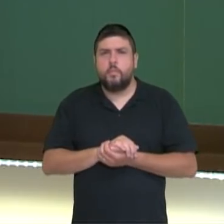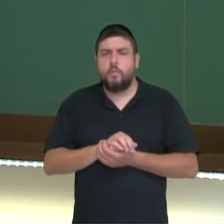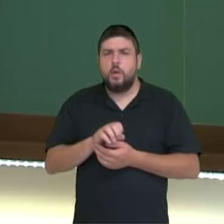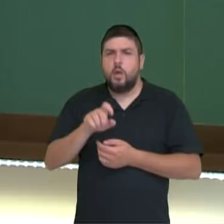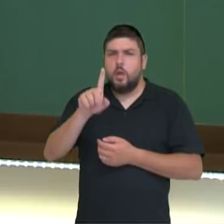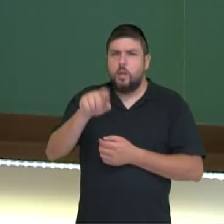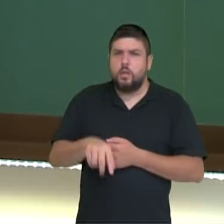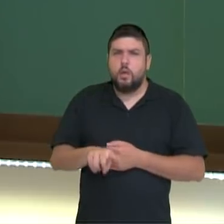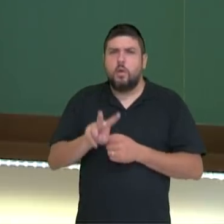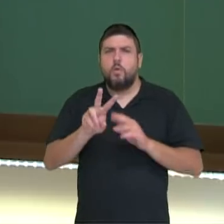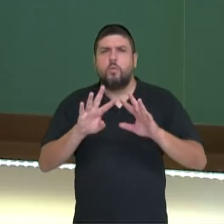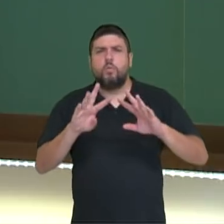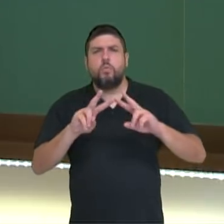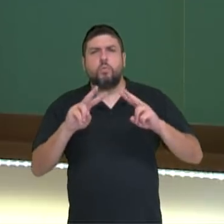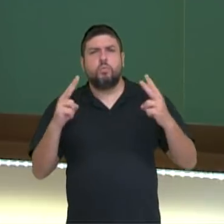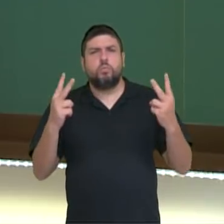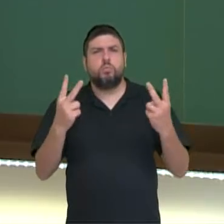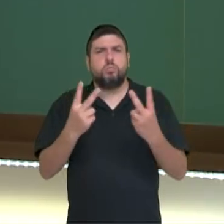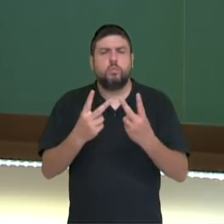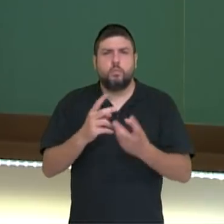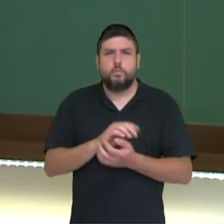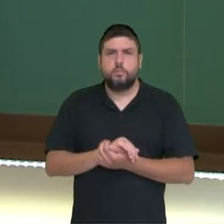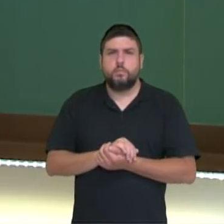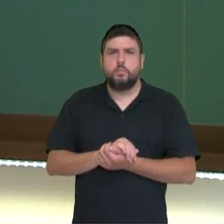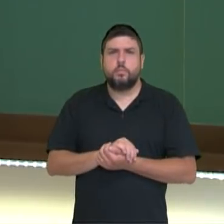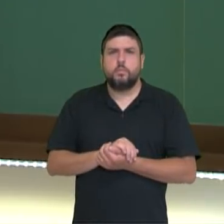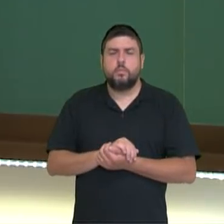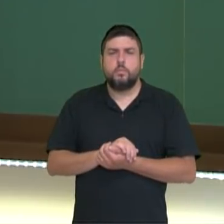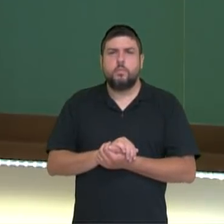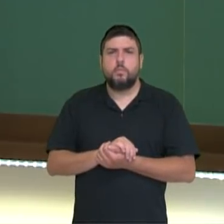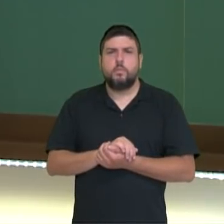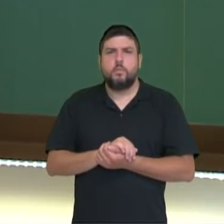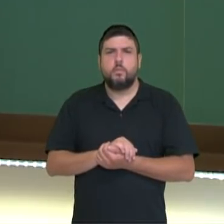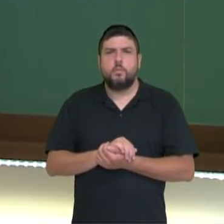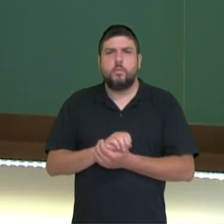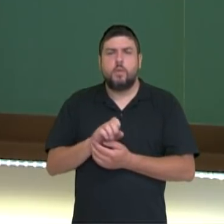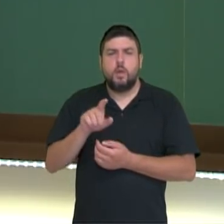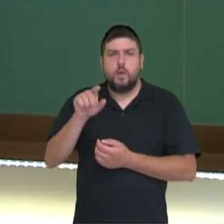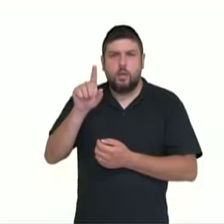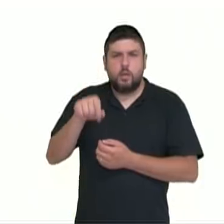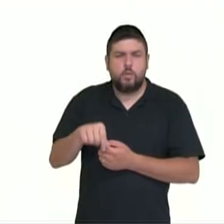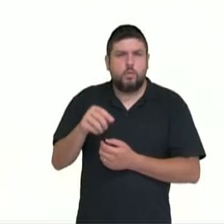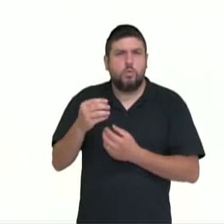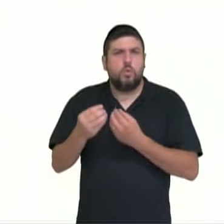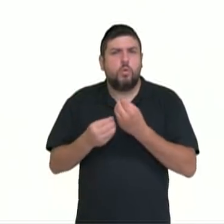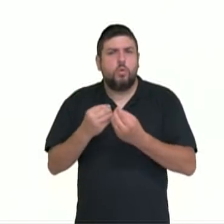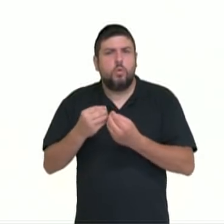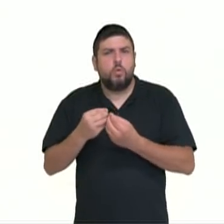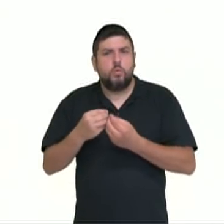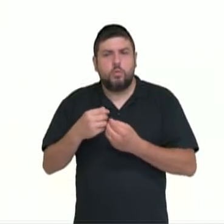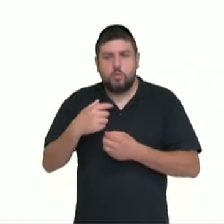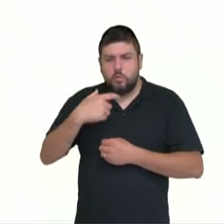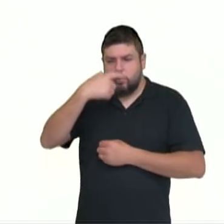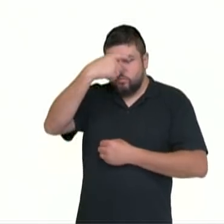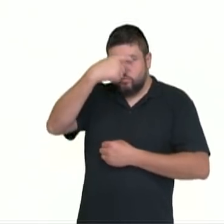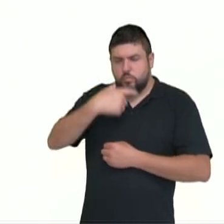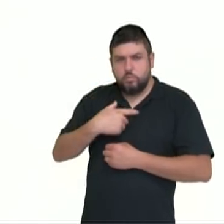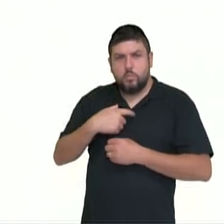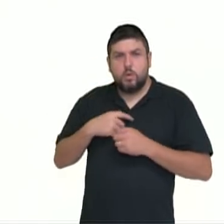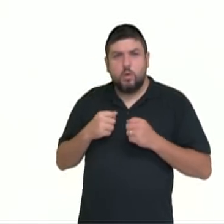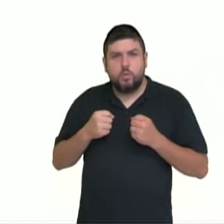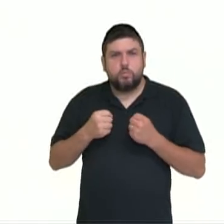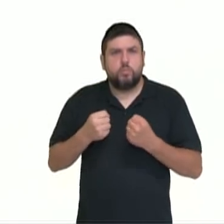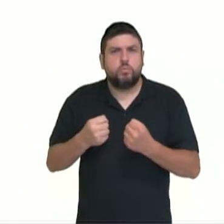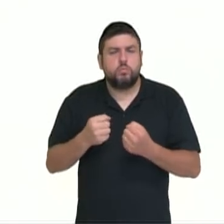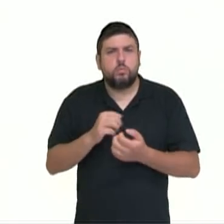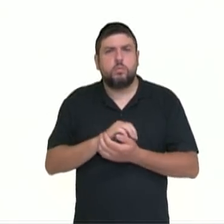volume. É determinada pela força do agente que a produz. Ela pode